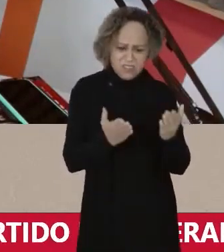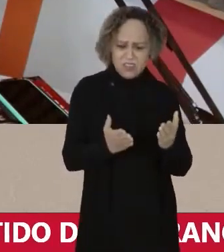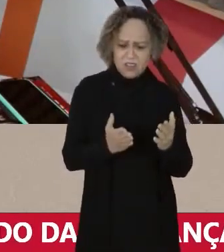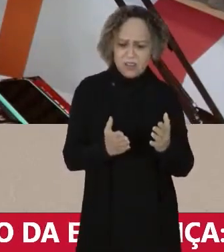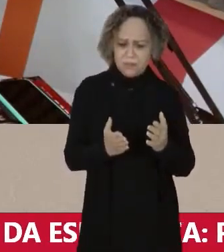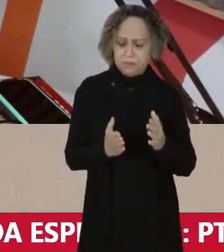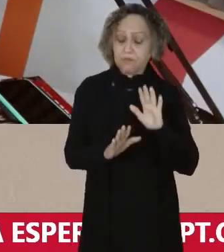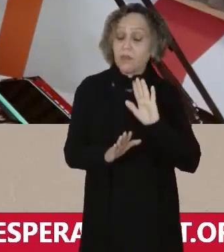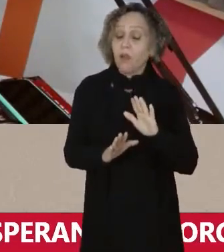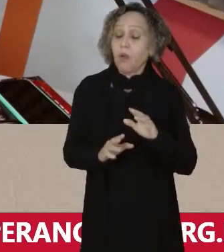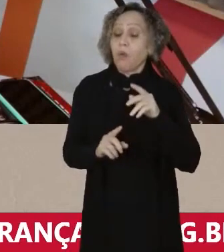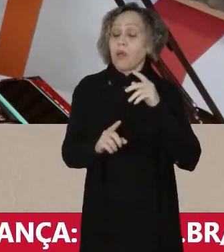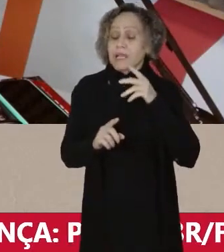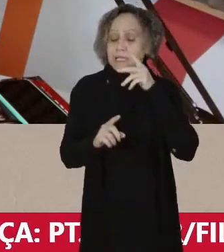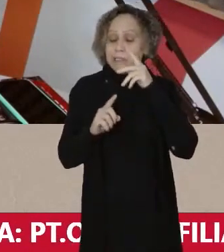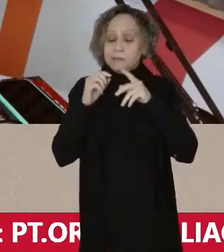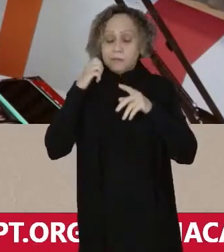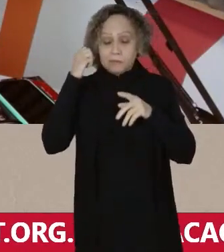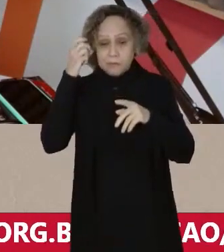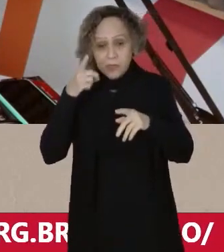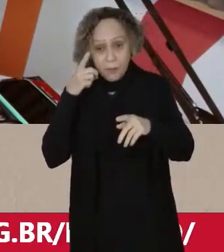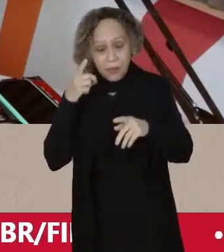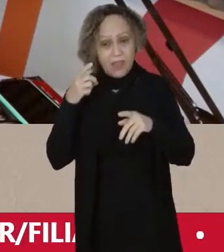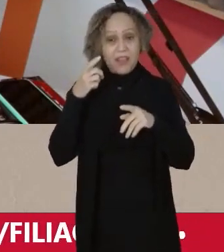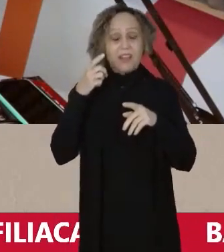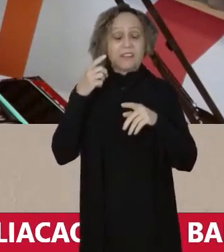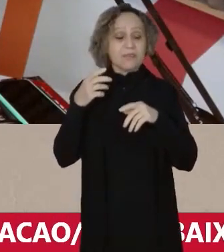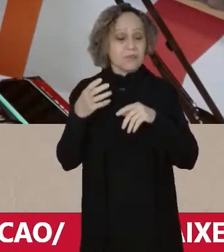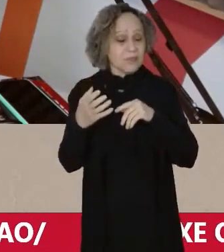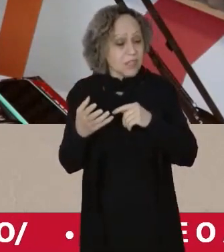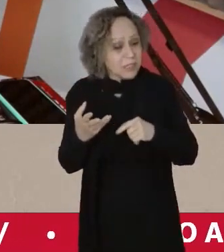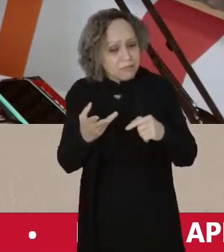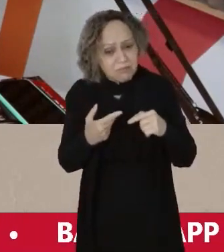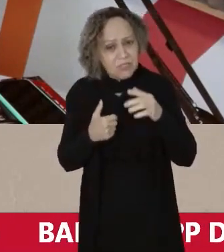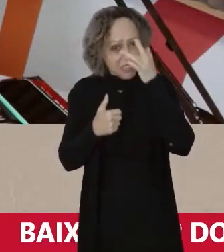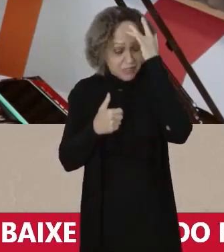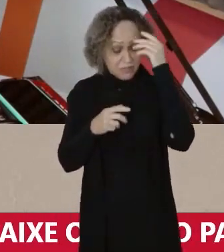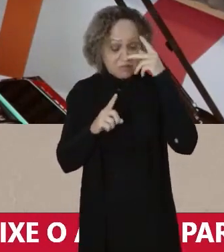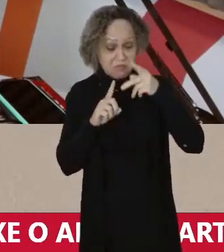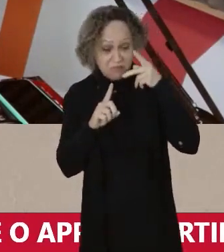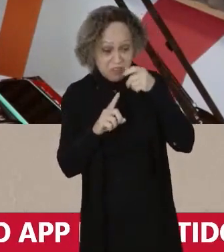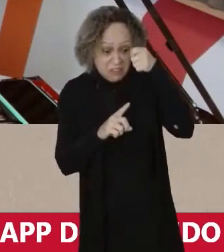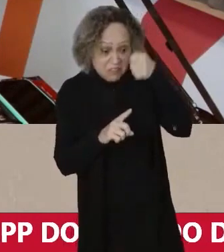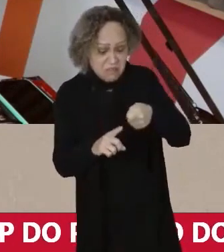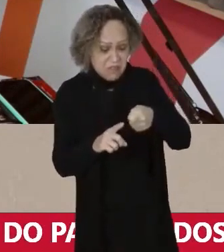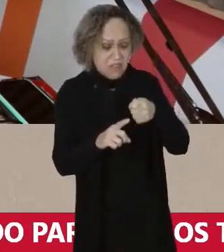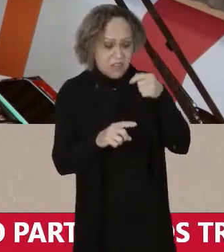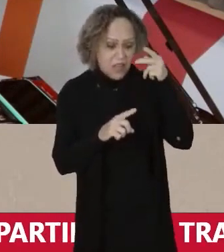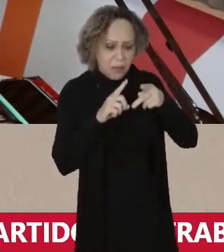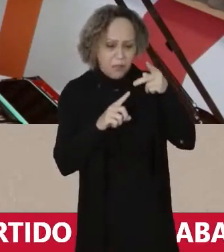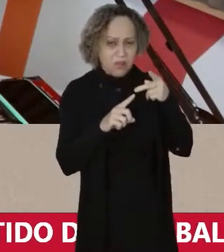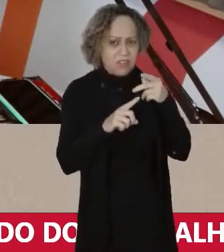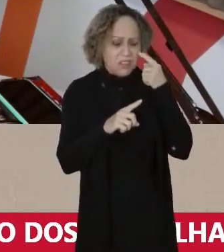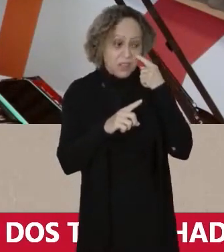liderando muita política, tem que lembrar que quando veio para o Brasil era apedrejado, era perseguido.